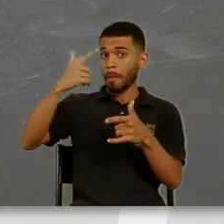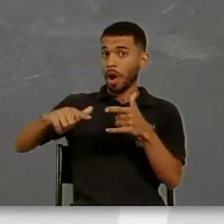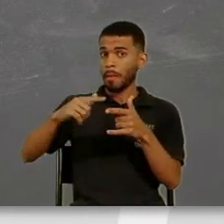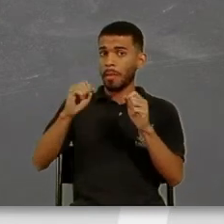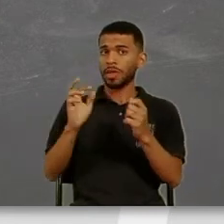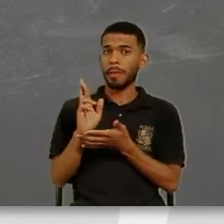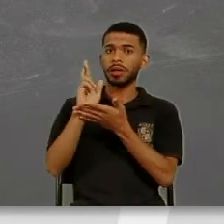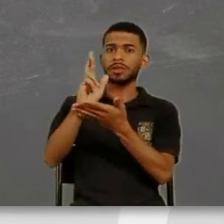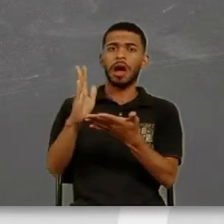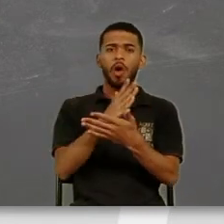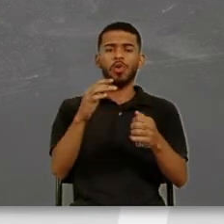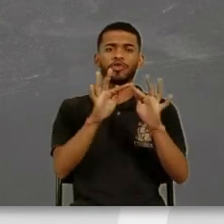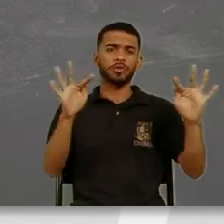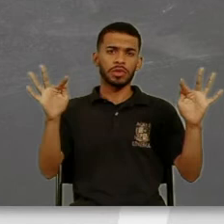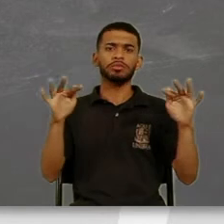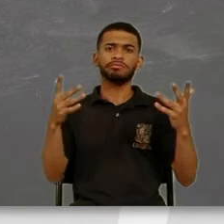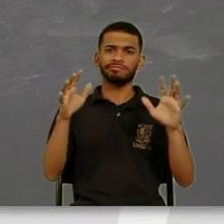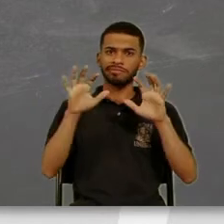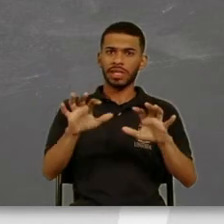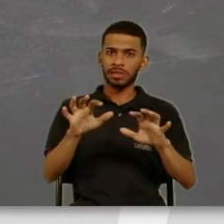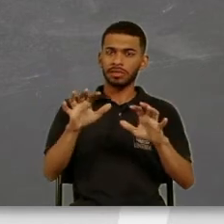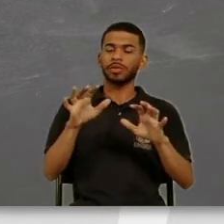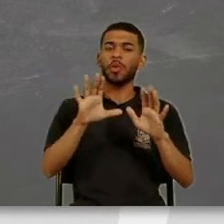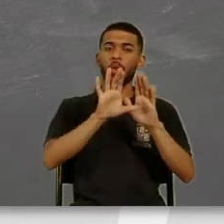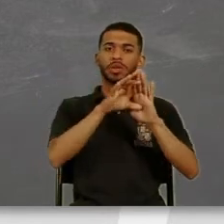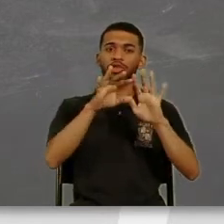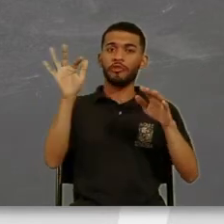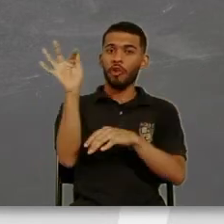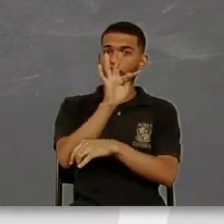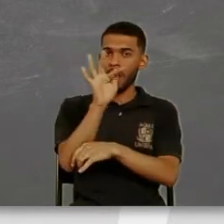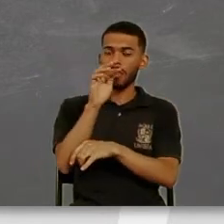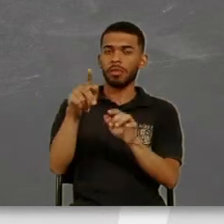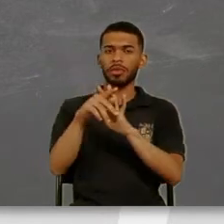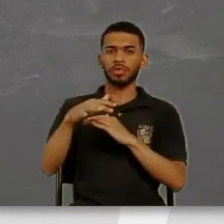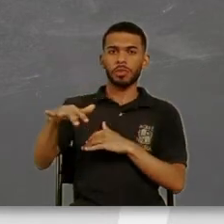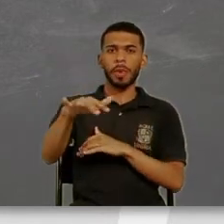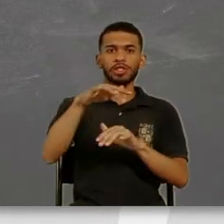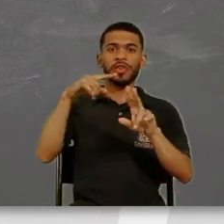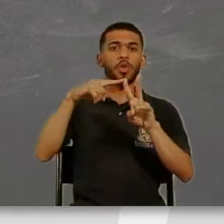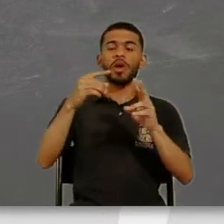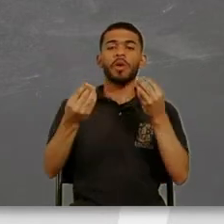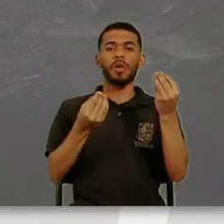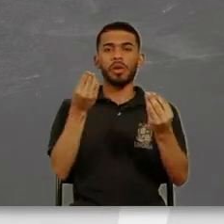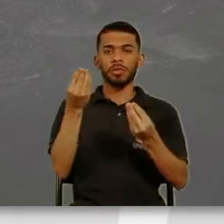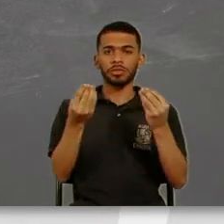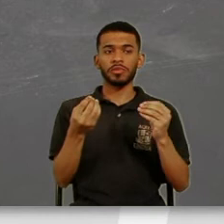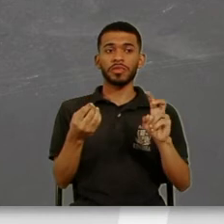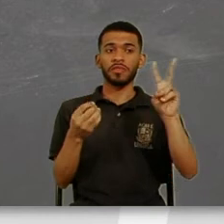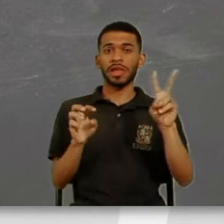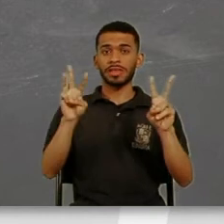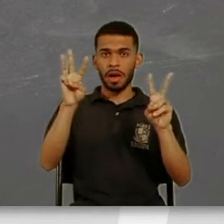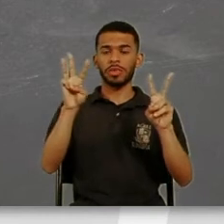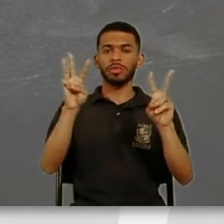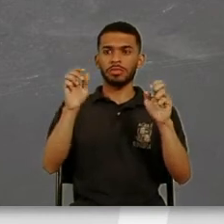tais funções. Dessa forma, a definição formal de um espaço vetorial é a seguinte: sejam V e W dois